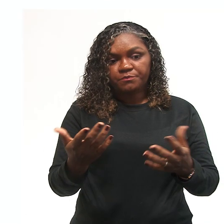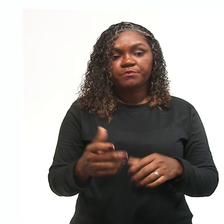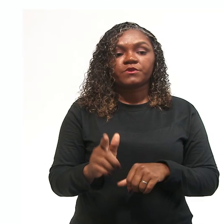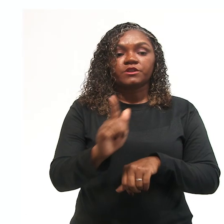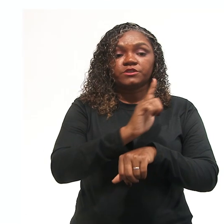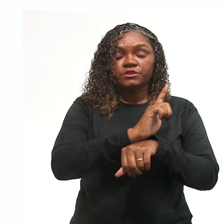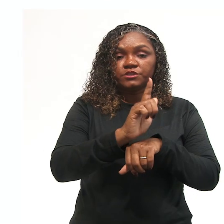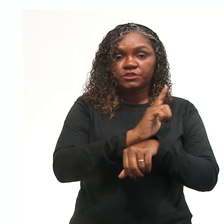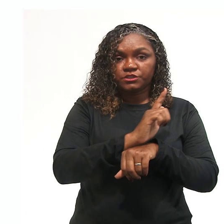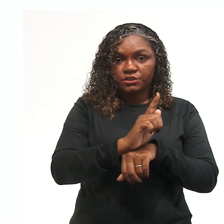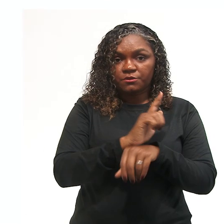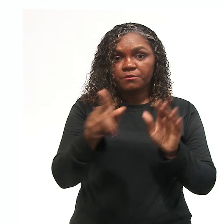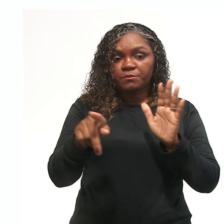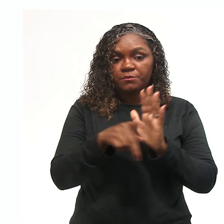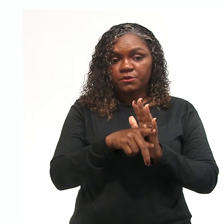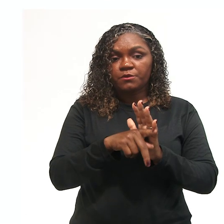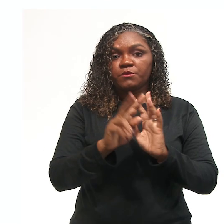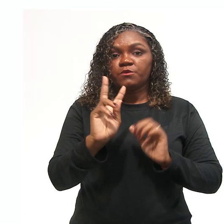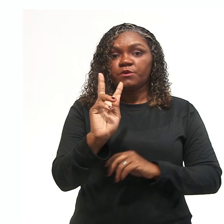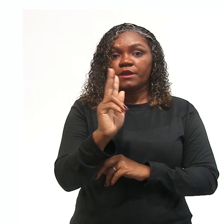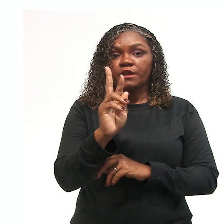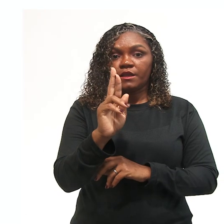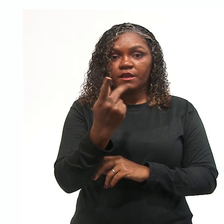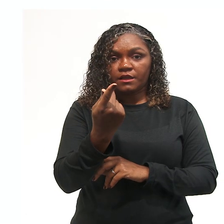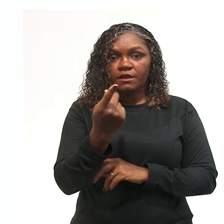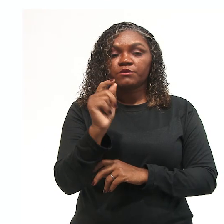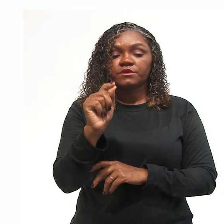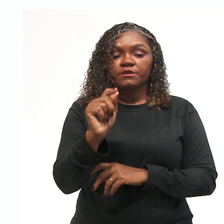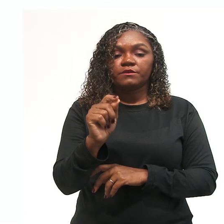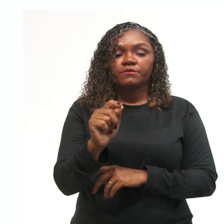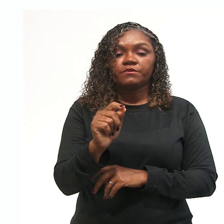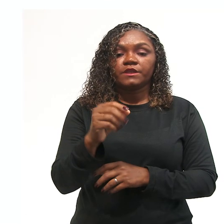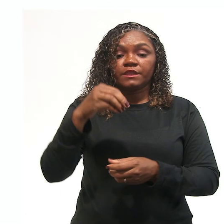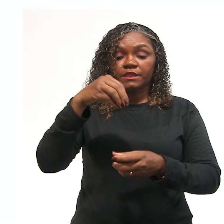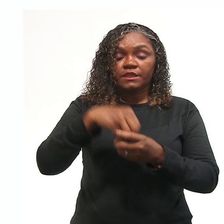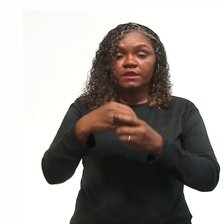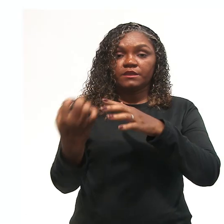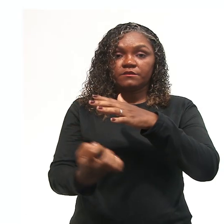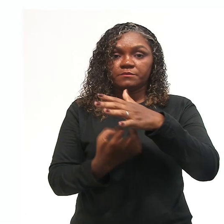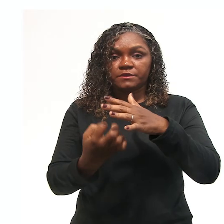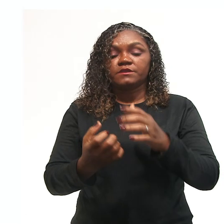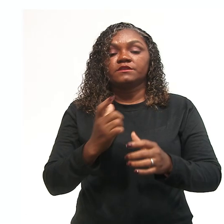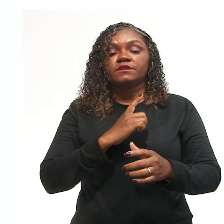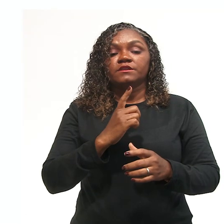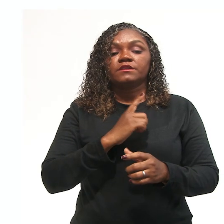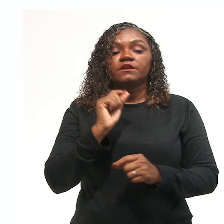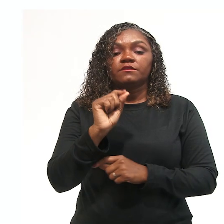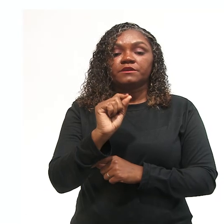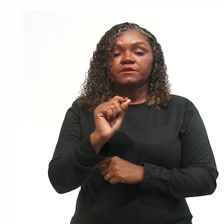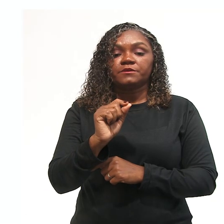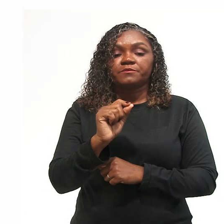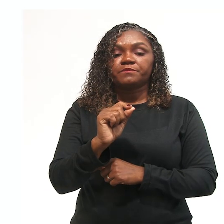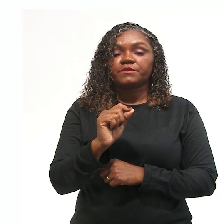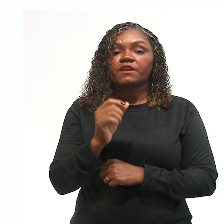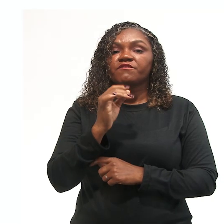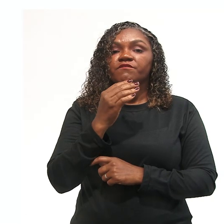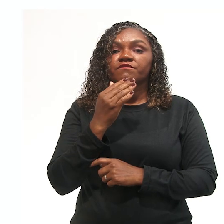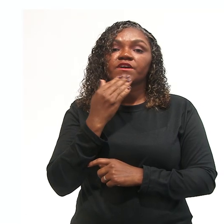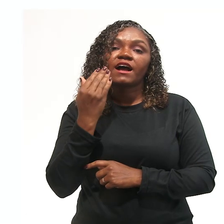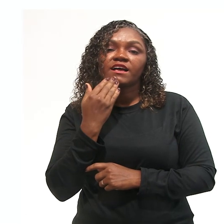uma função executada nas organizações que facilita o